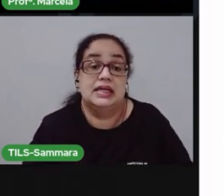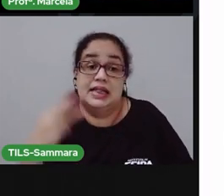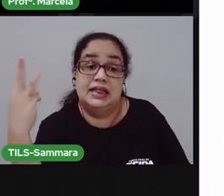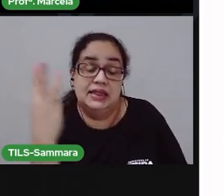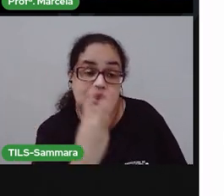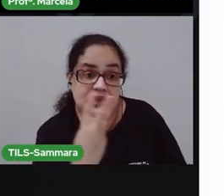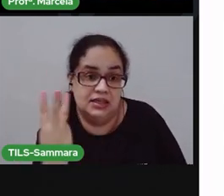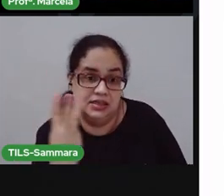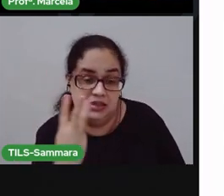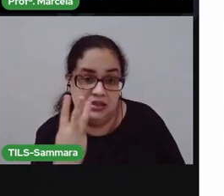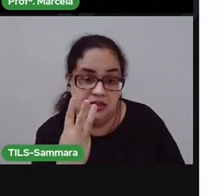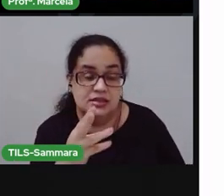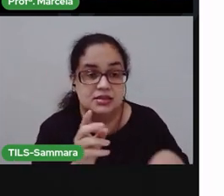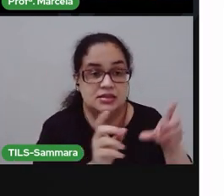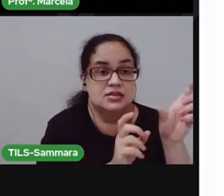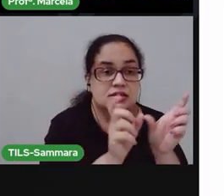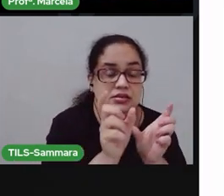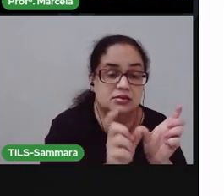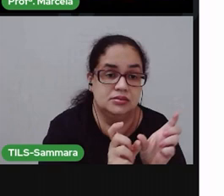Três sílabas.